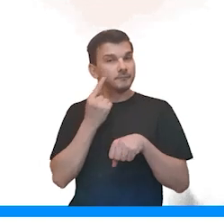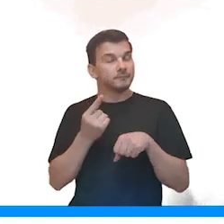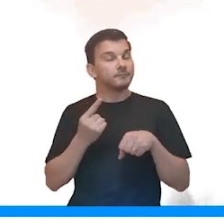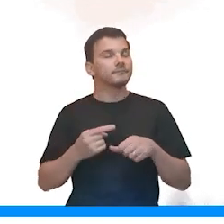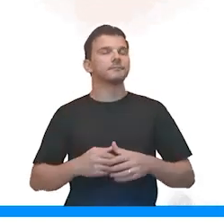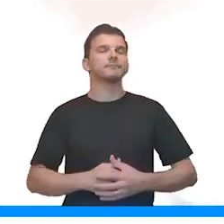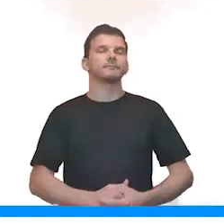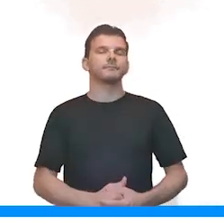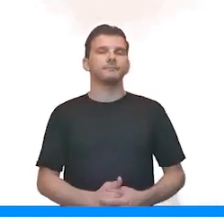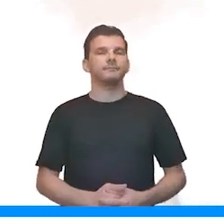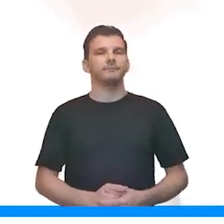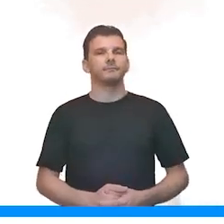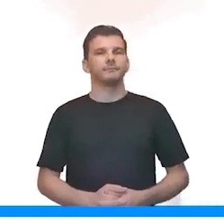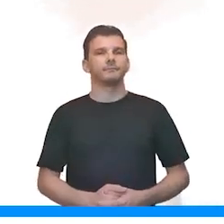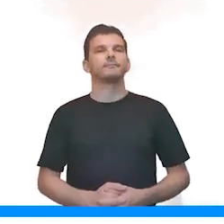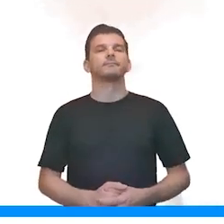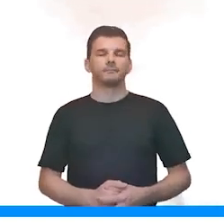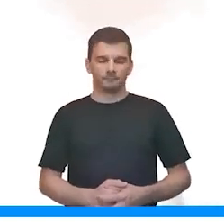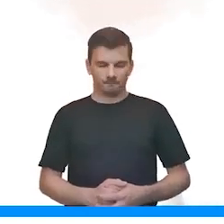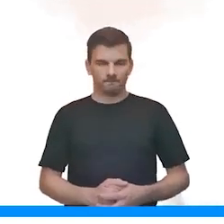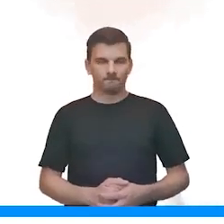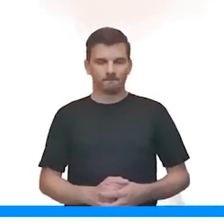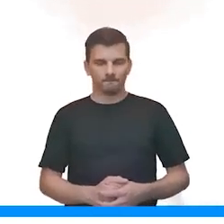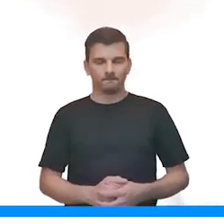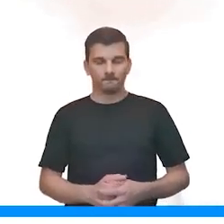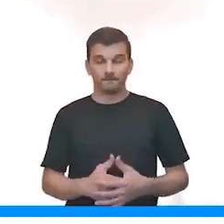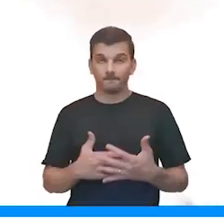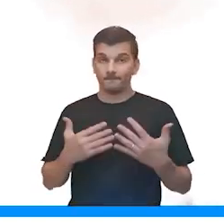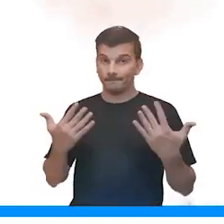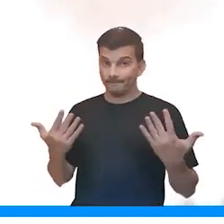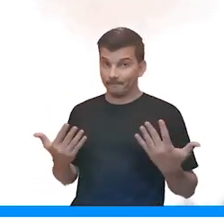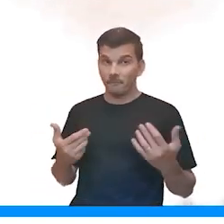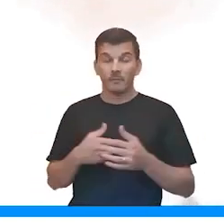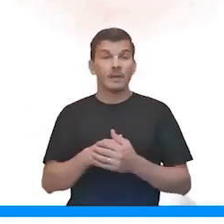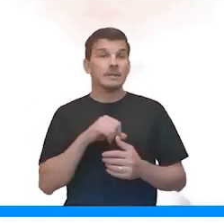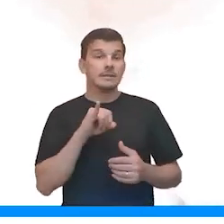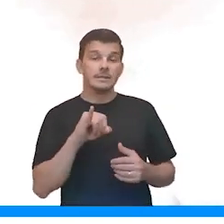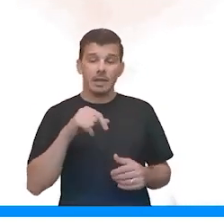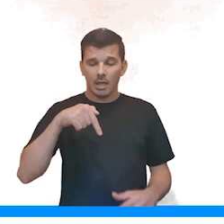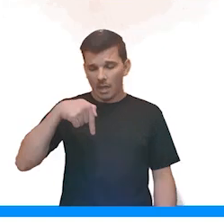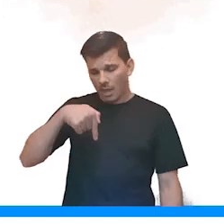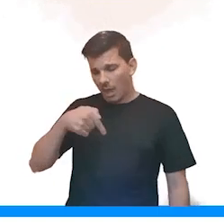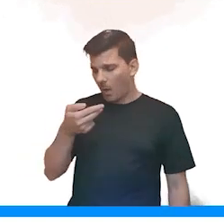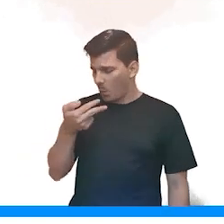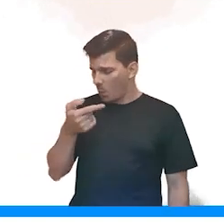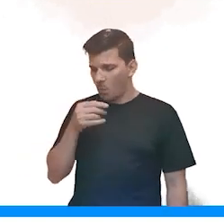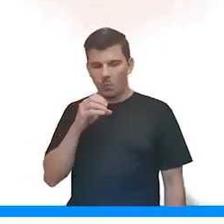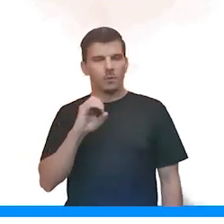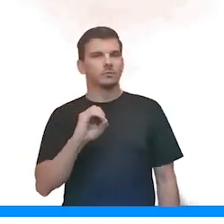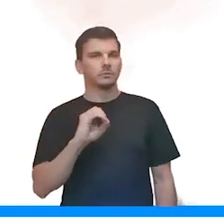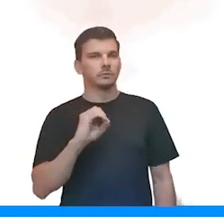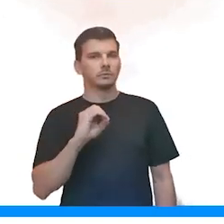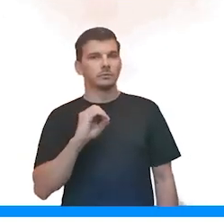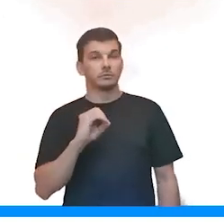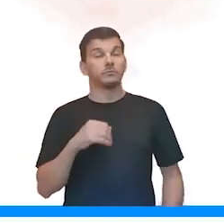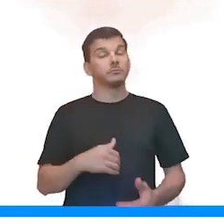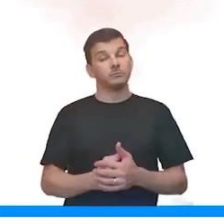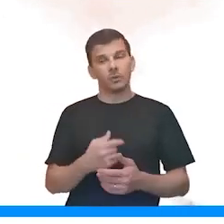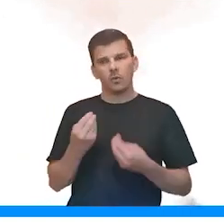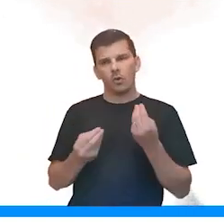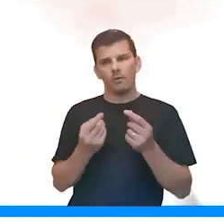Q é igual a trabalho mais a variação da energia interna. Então, se o Q vale